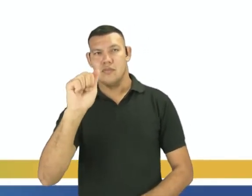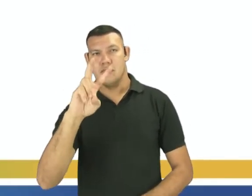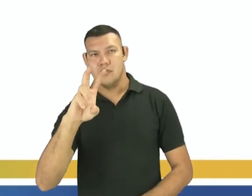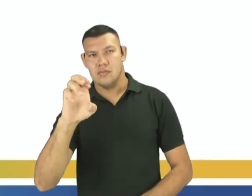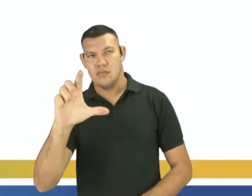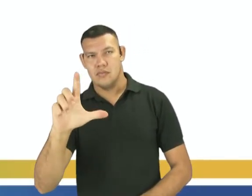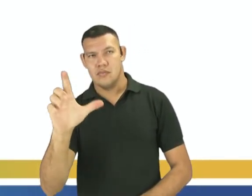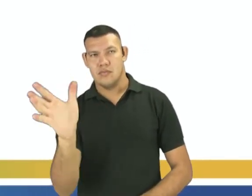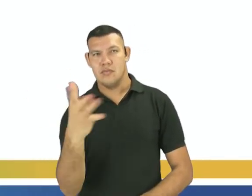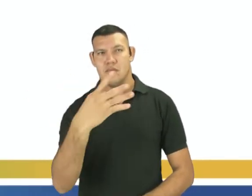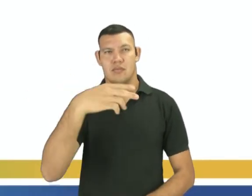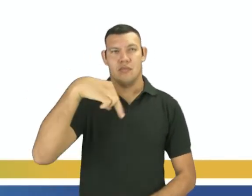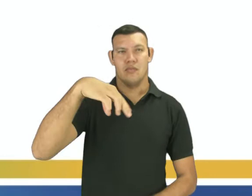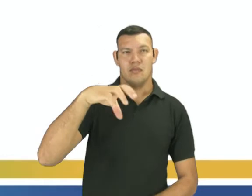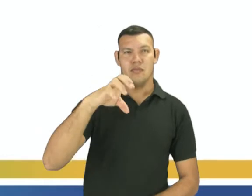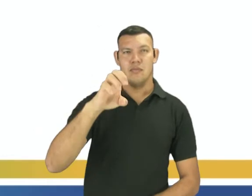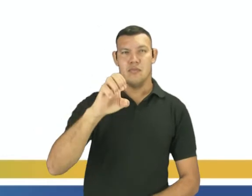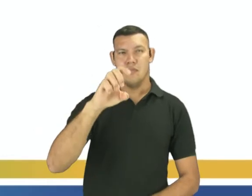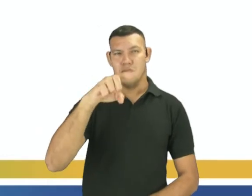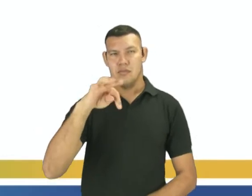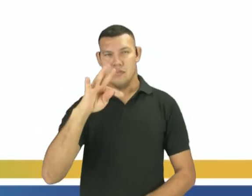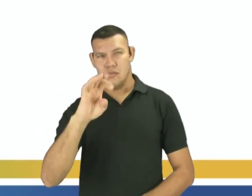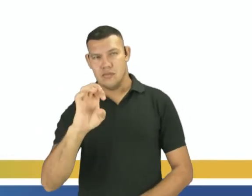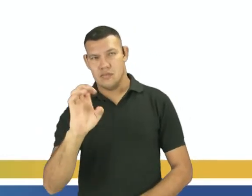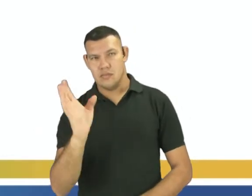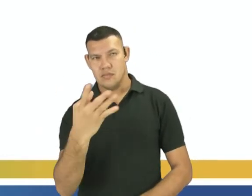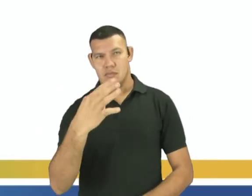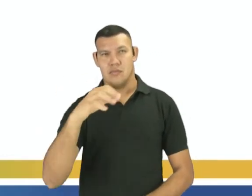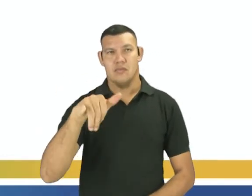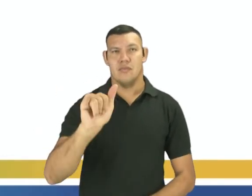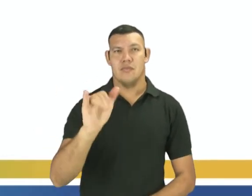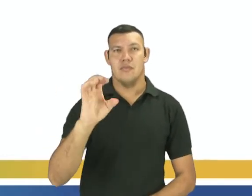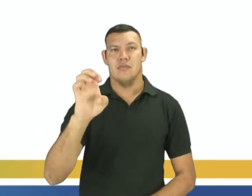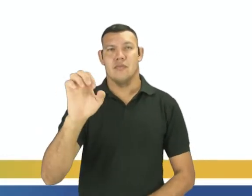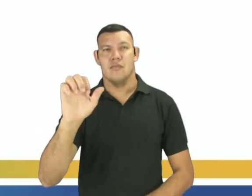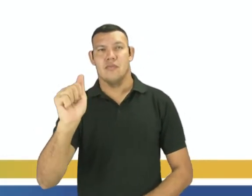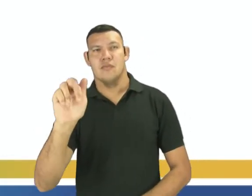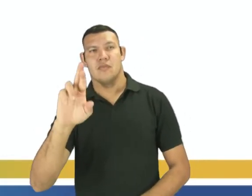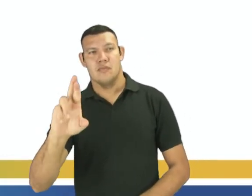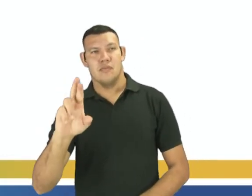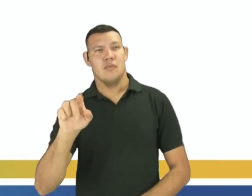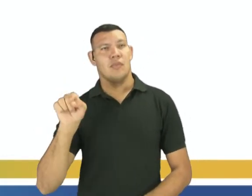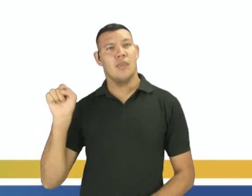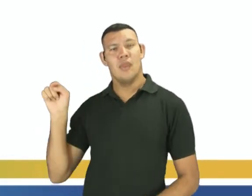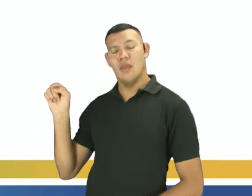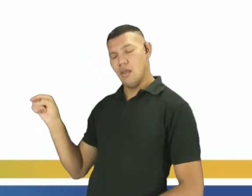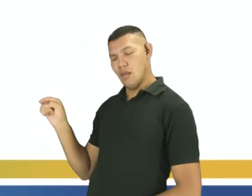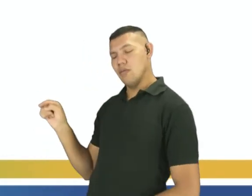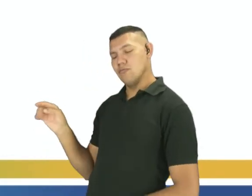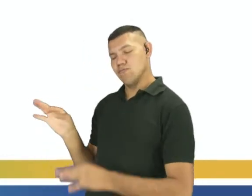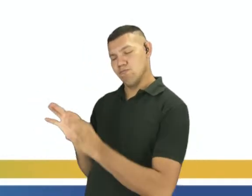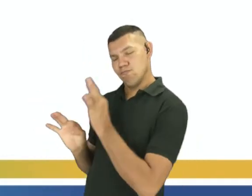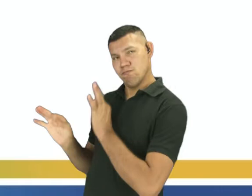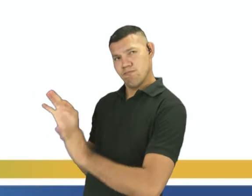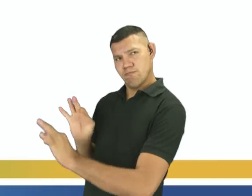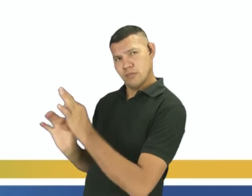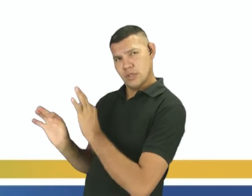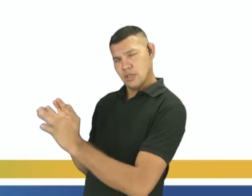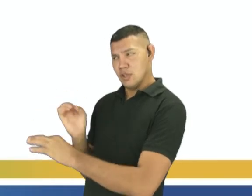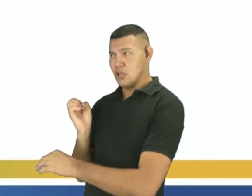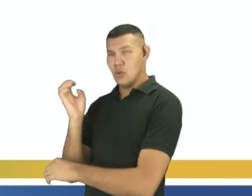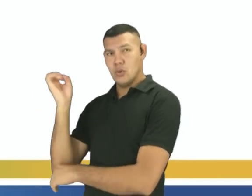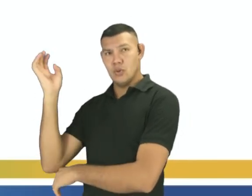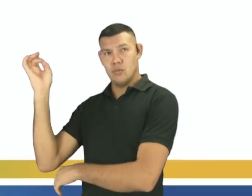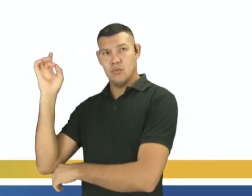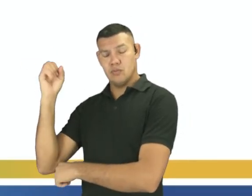no infinitivo? To travel, porque eu tenho o verbo plans antes dele. Claro que tem situações que o go vai com